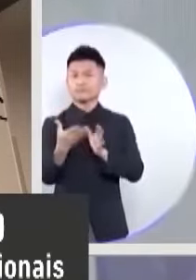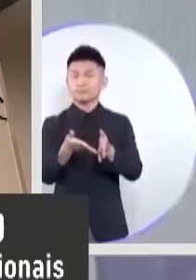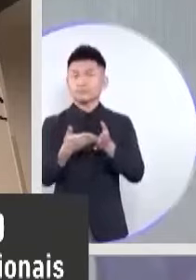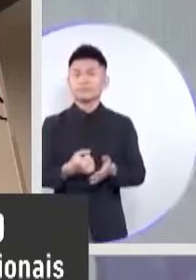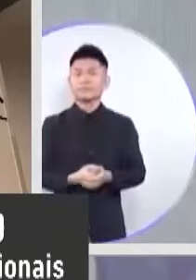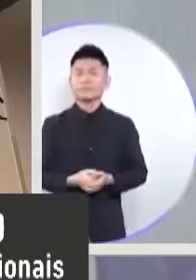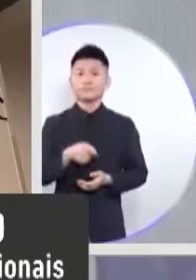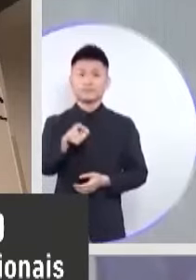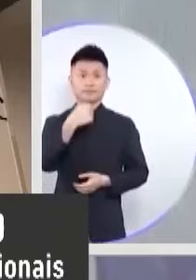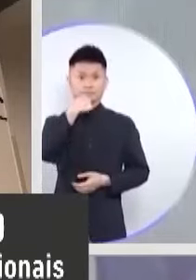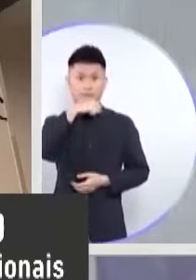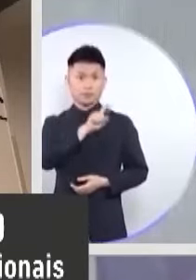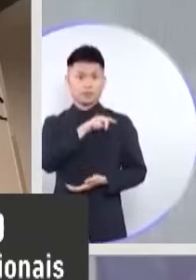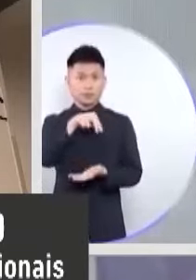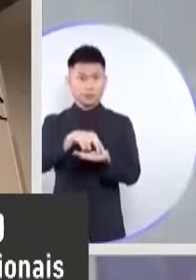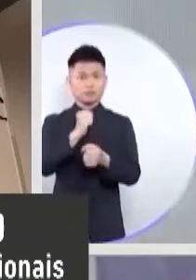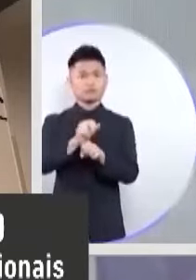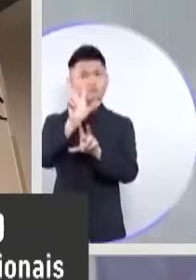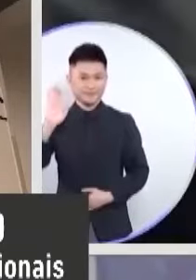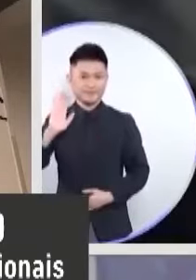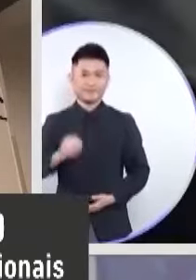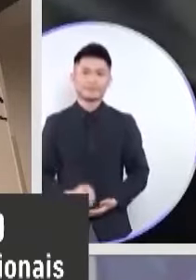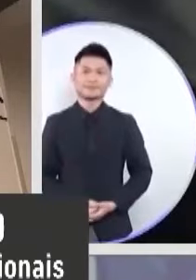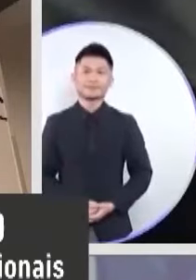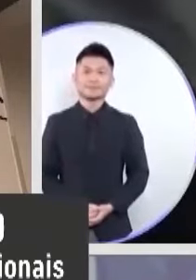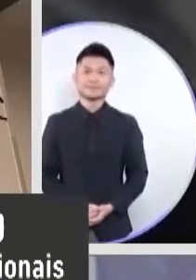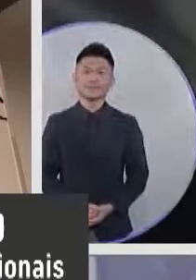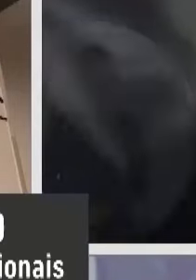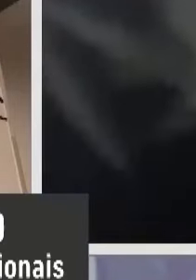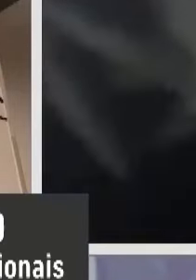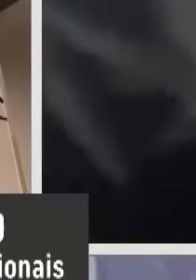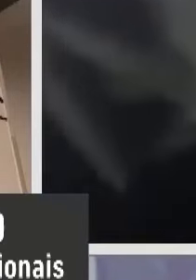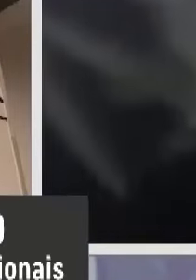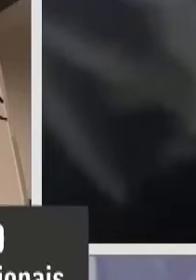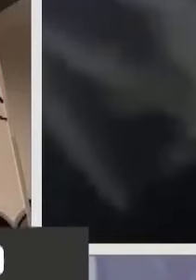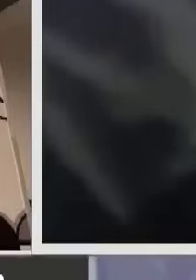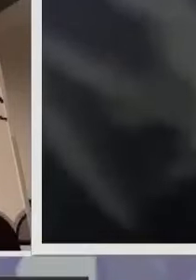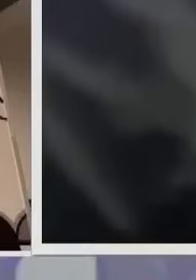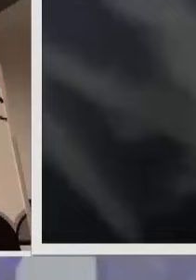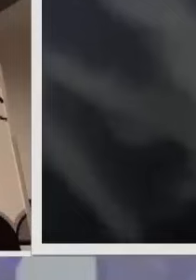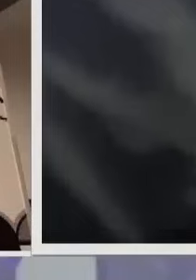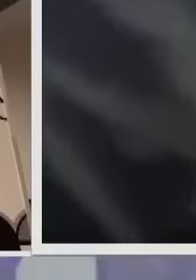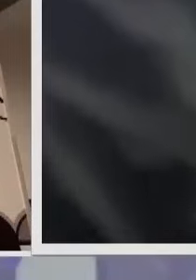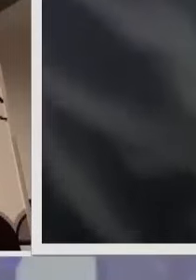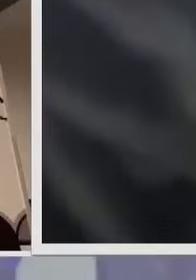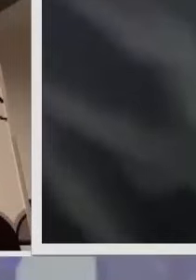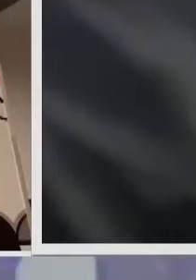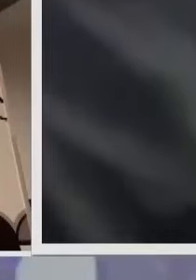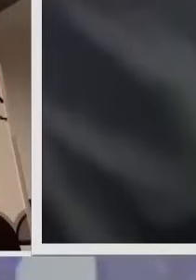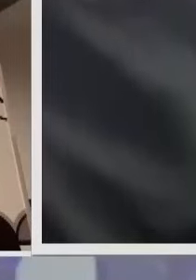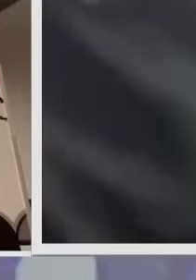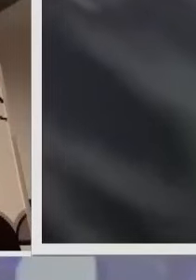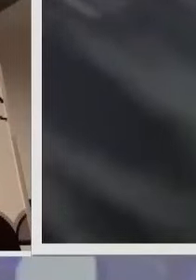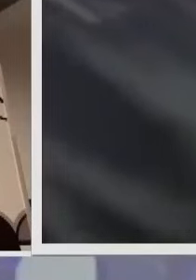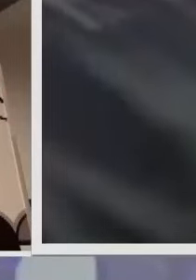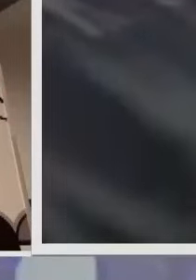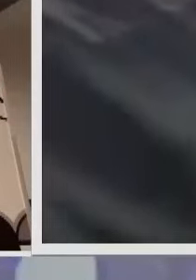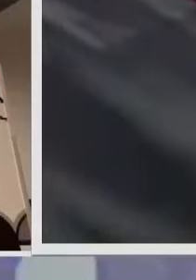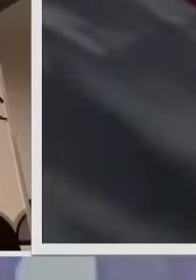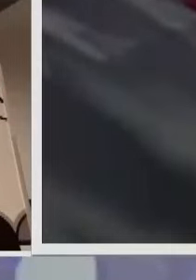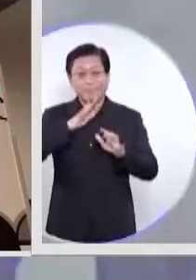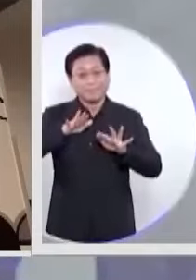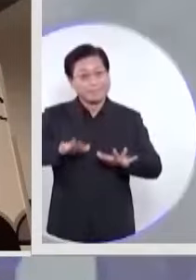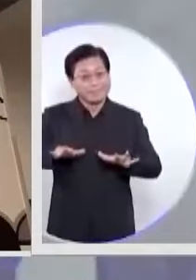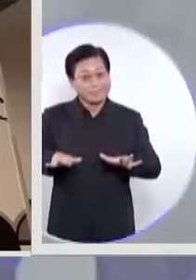Unidos e países da Europa Alexandre as eleições em Taiwan na sua perspectiva já estão complicando a relação entre Estados Unidos